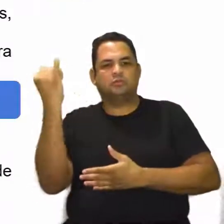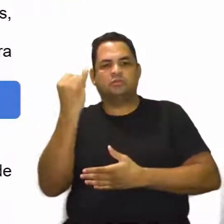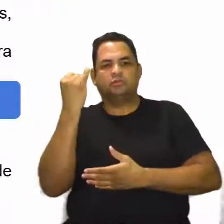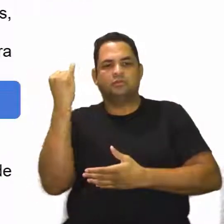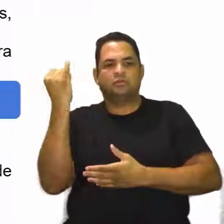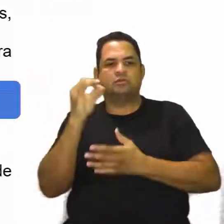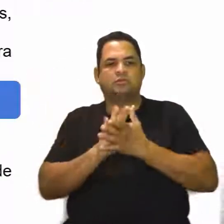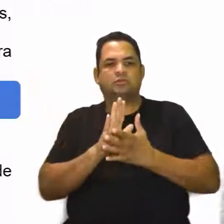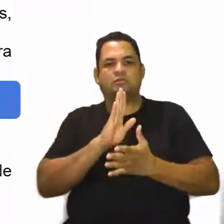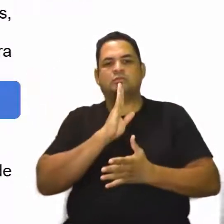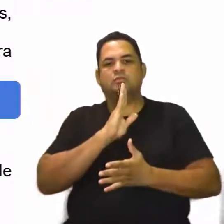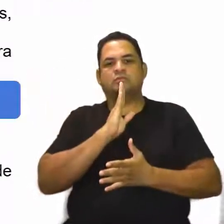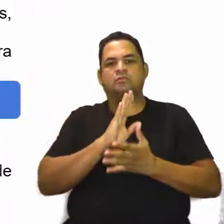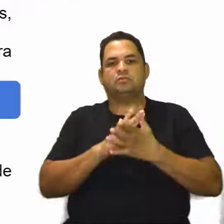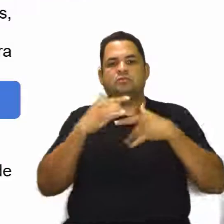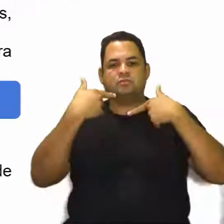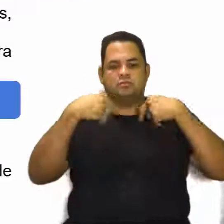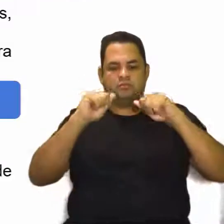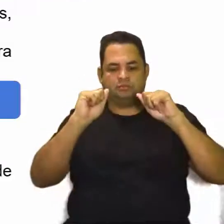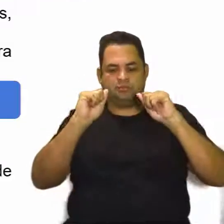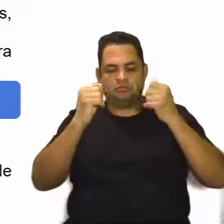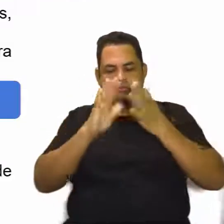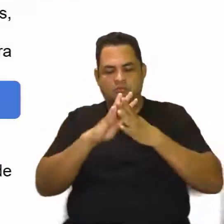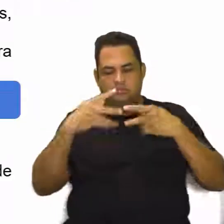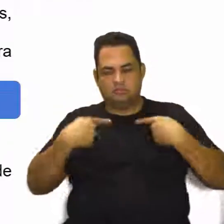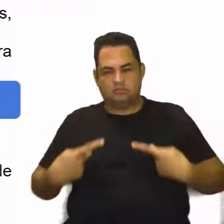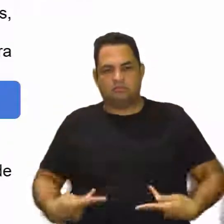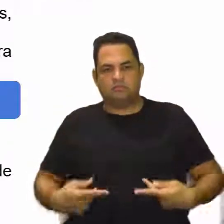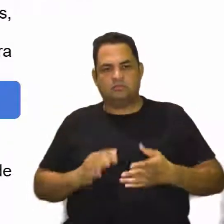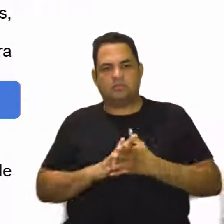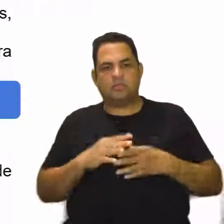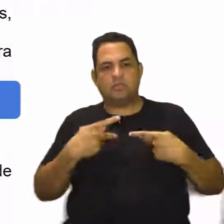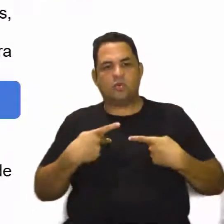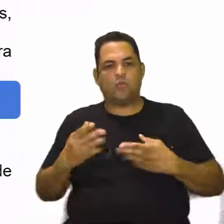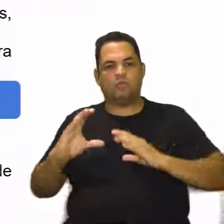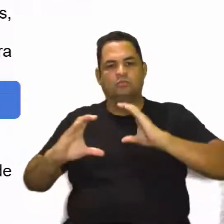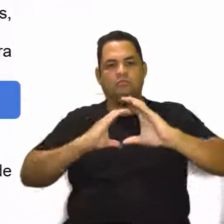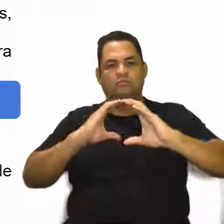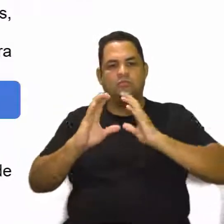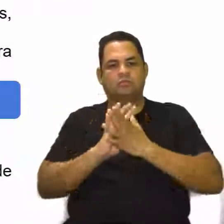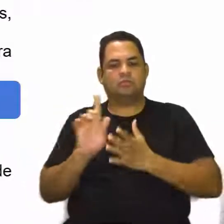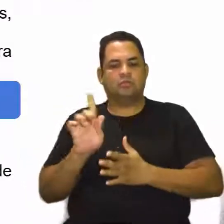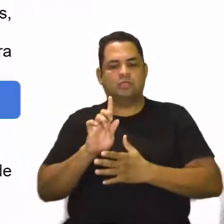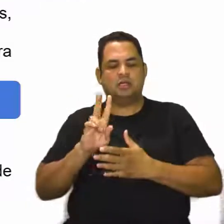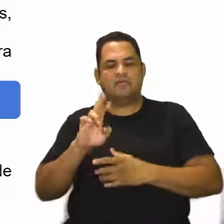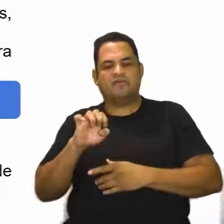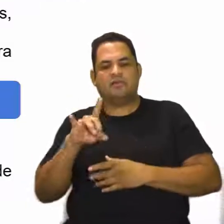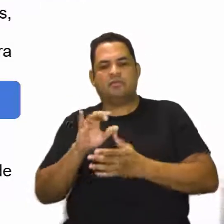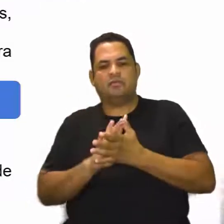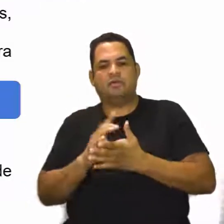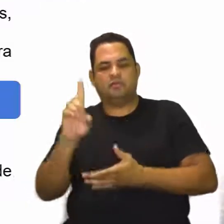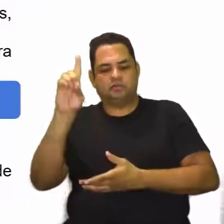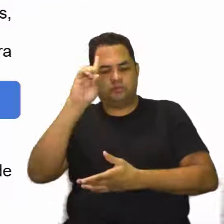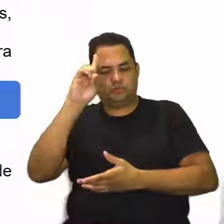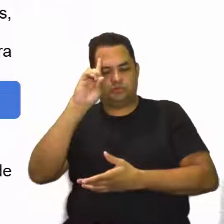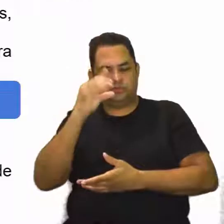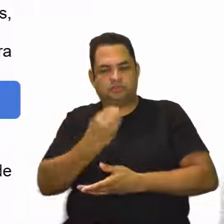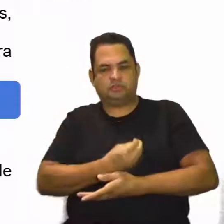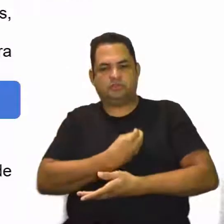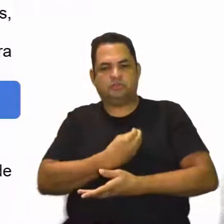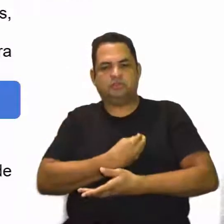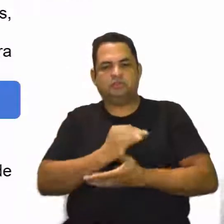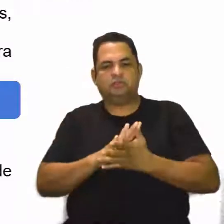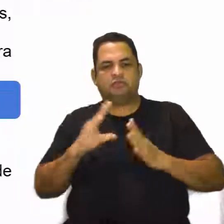do conhecimento dessa linguagem corporal e o corpo e a comunicação não verbal na vida diária. Então, esse foi